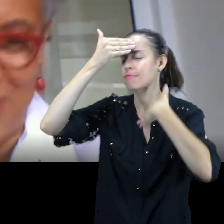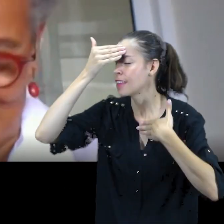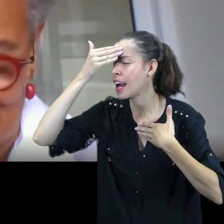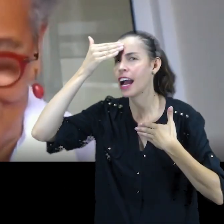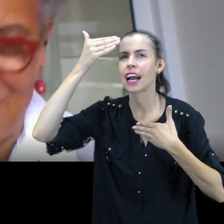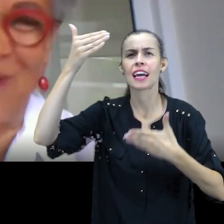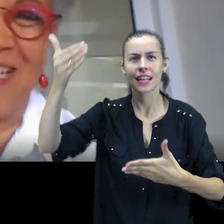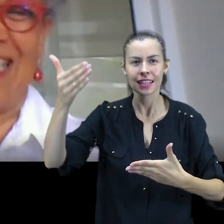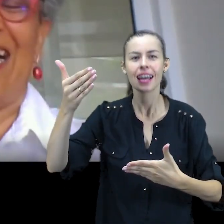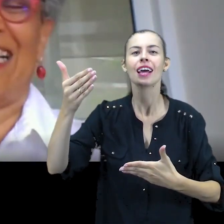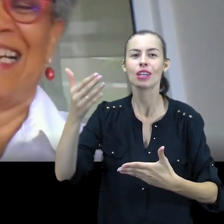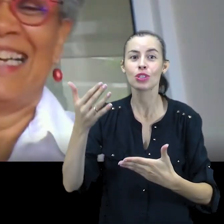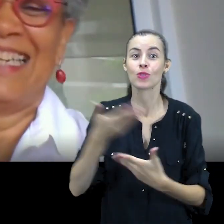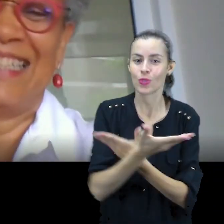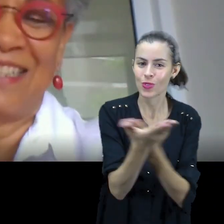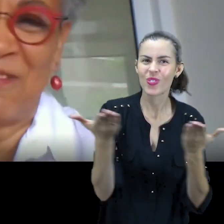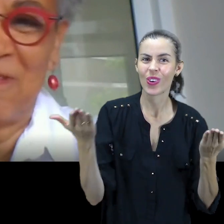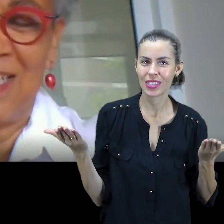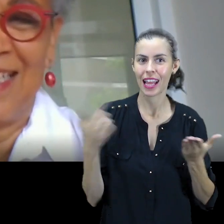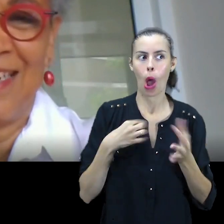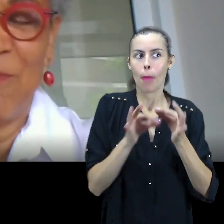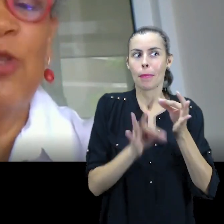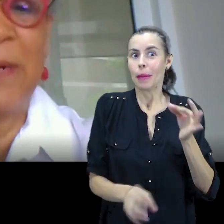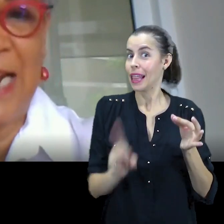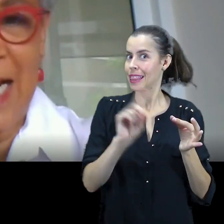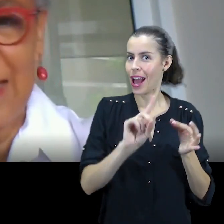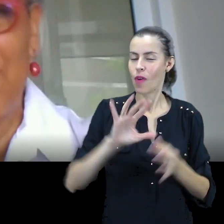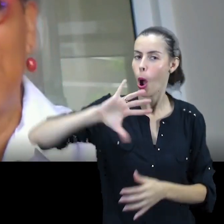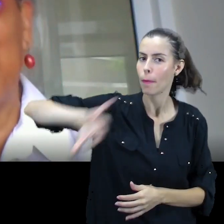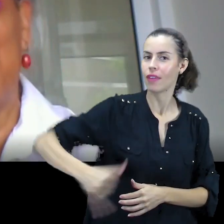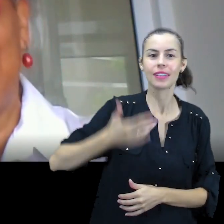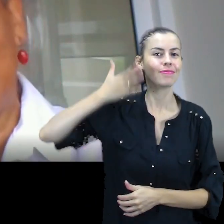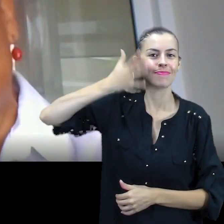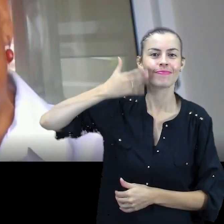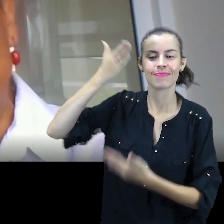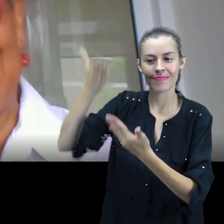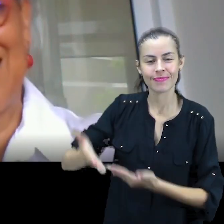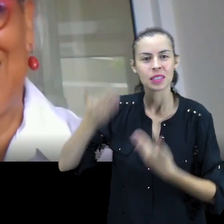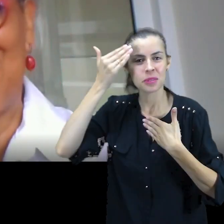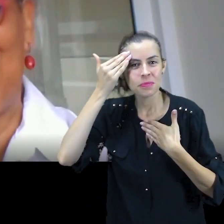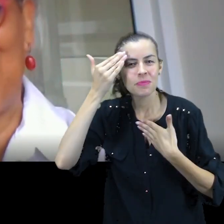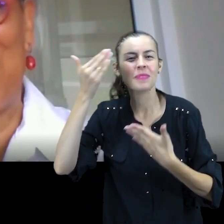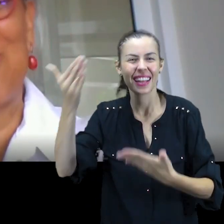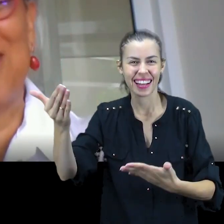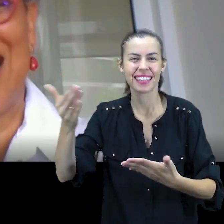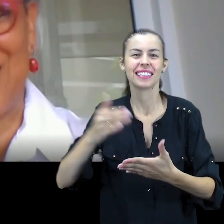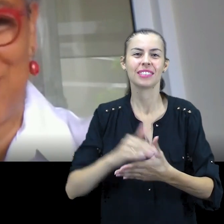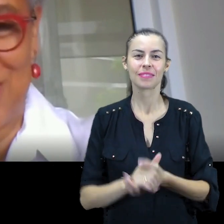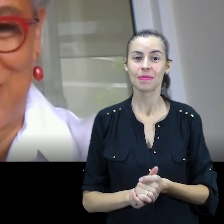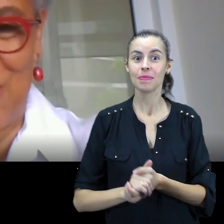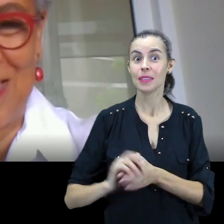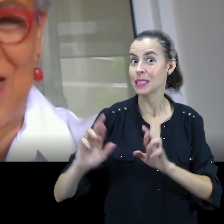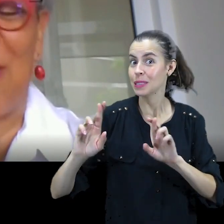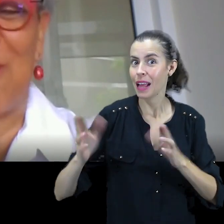alongar, porque nós queremos aproveitá-la. Então, muito obrigada, viu? E que seja uma oportunidade